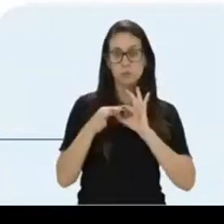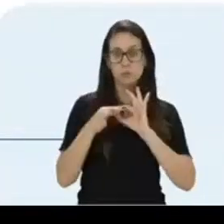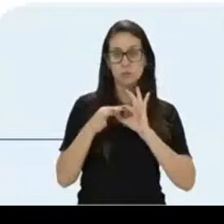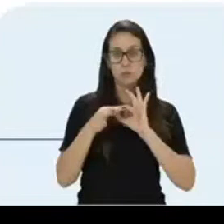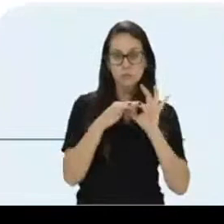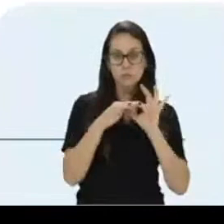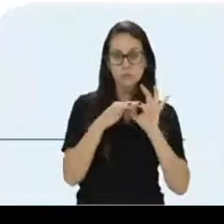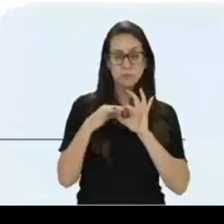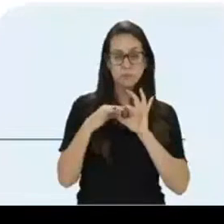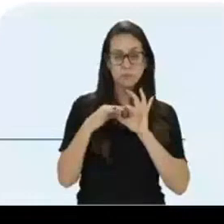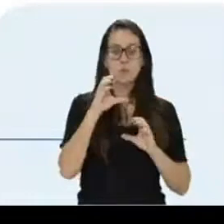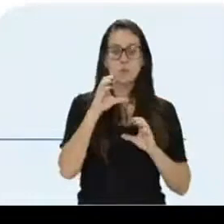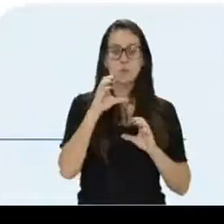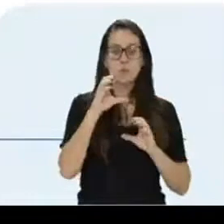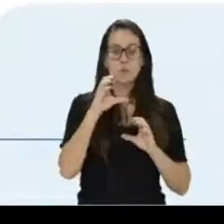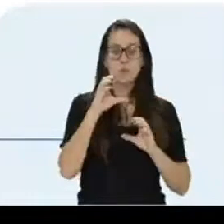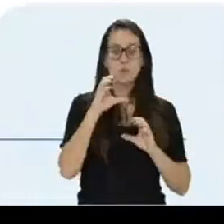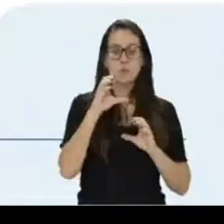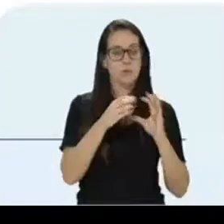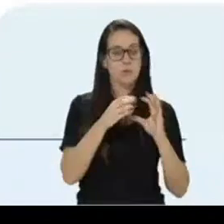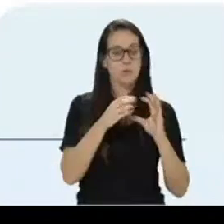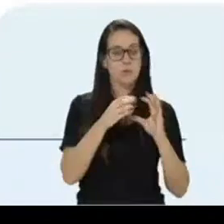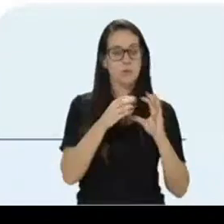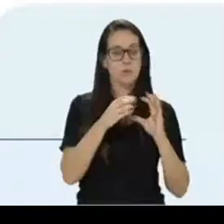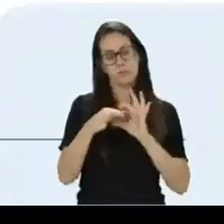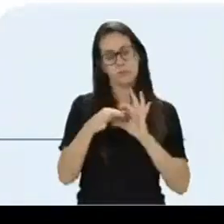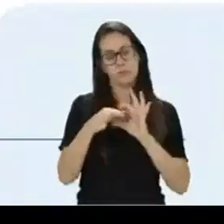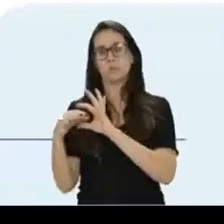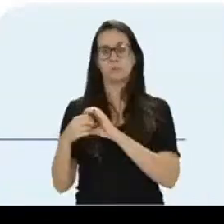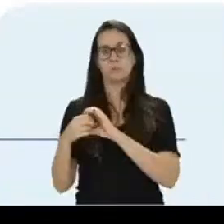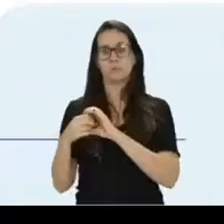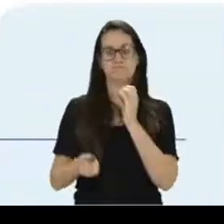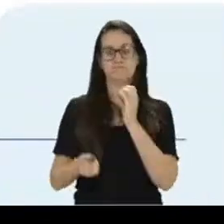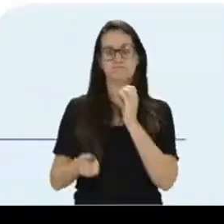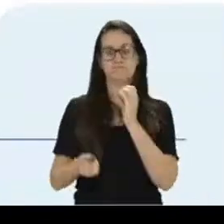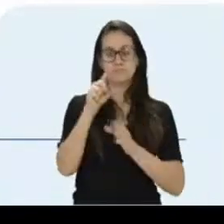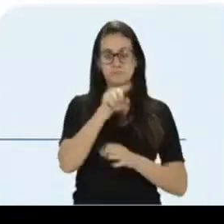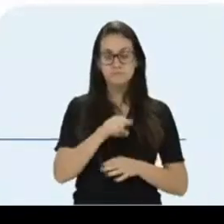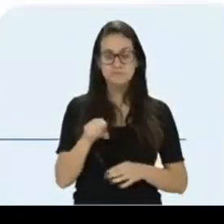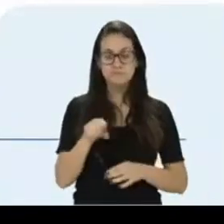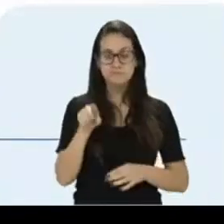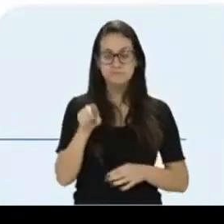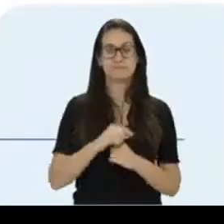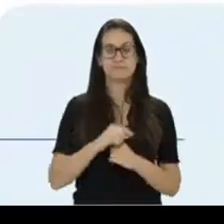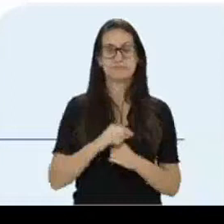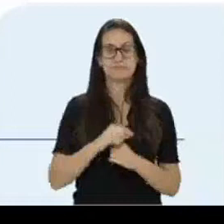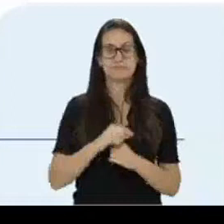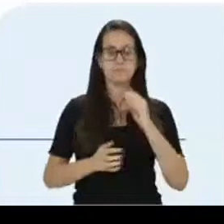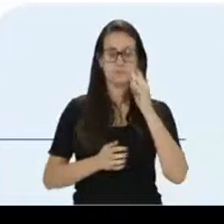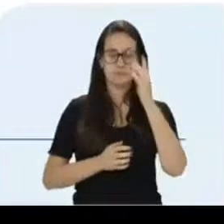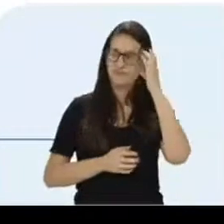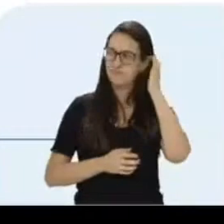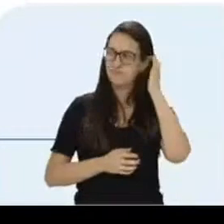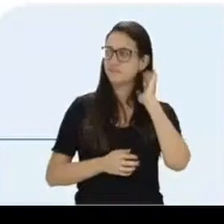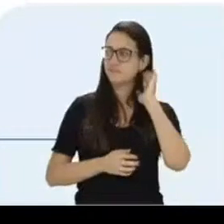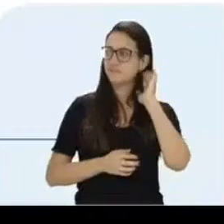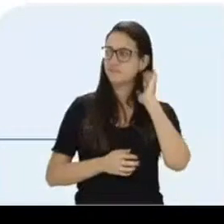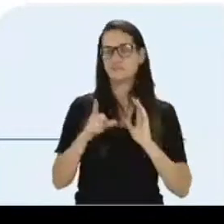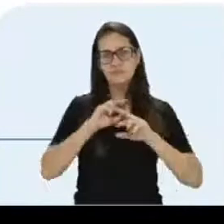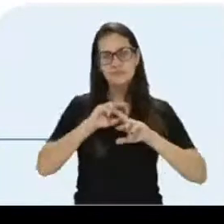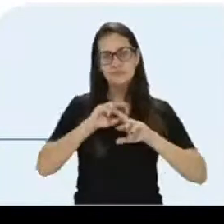uma fileira de cocos, dando origem a essa composição. Então, nós temos diferentes formatos